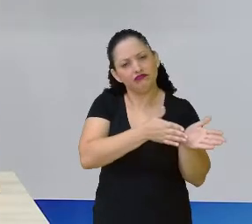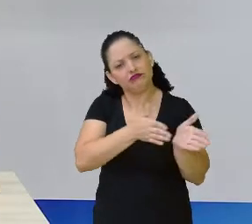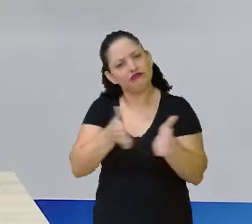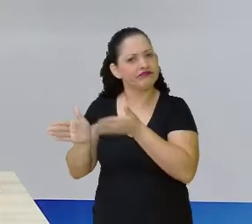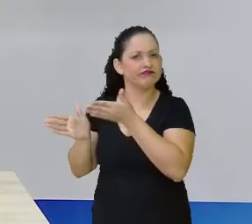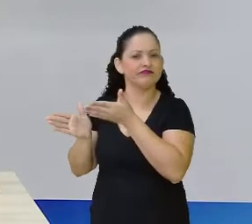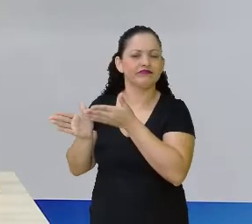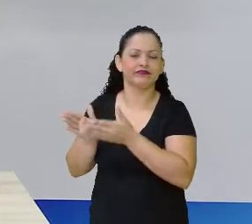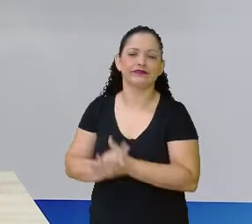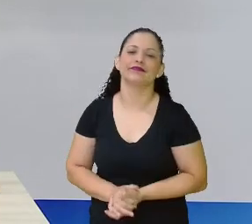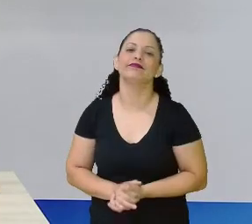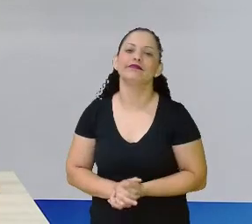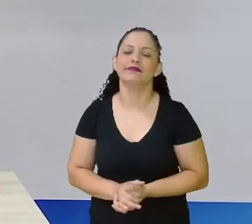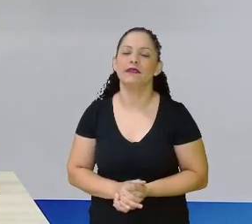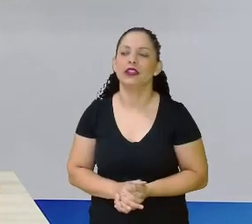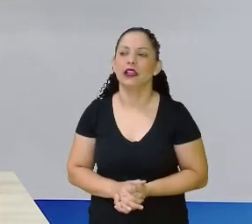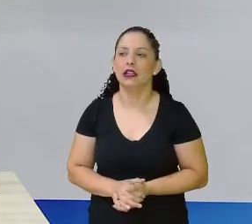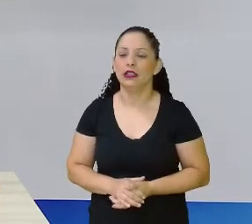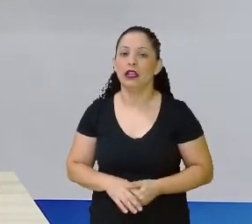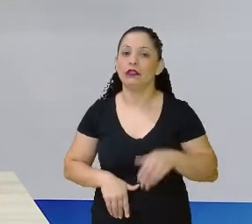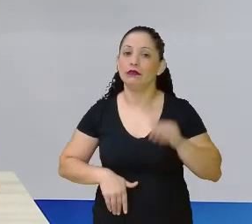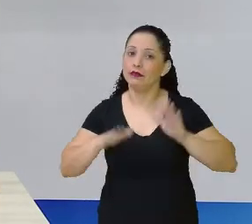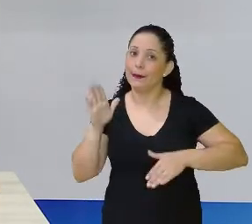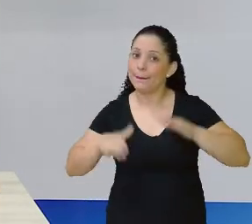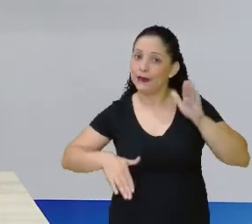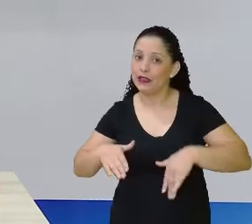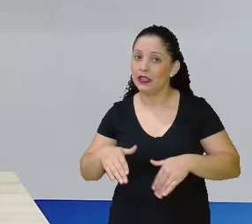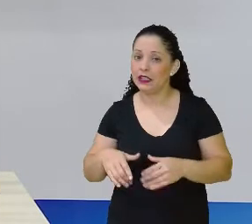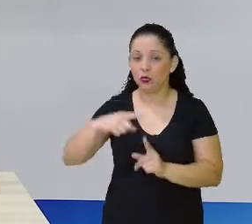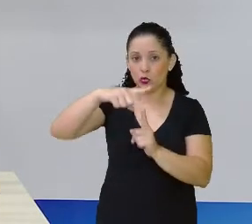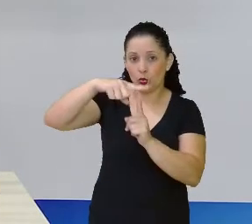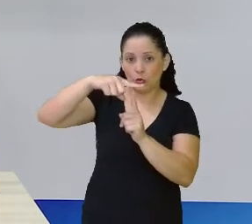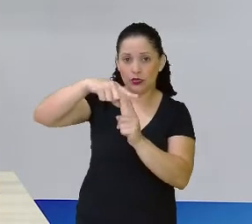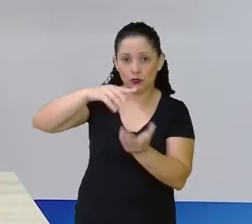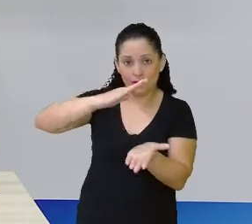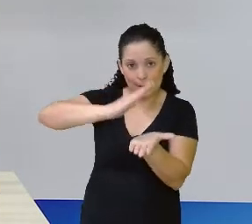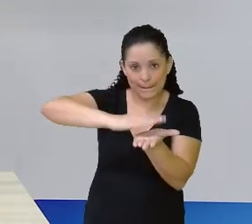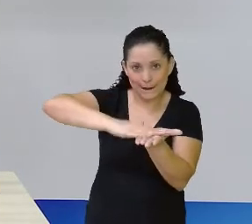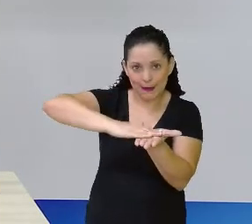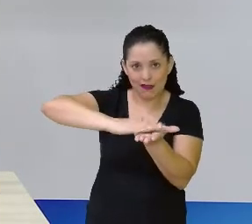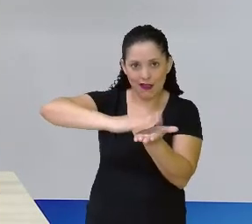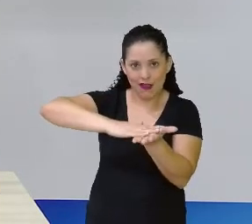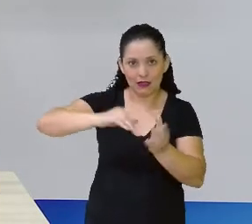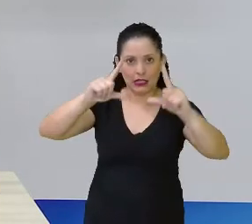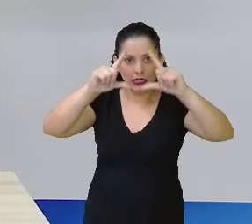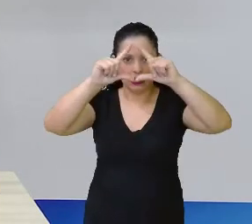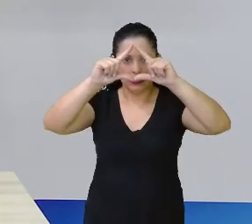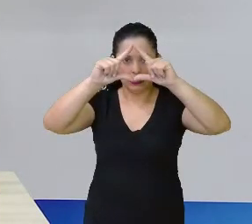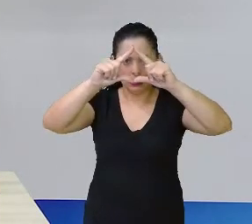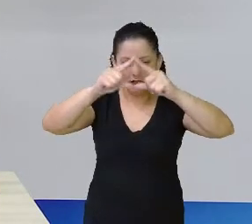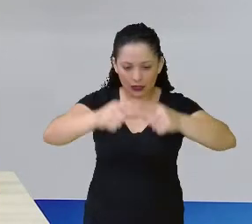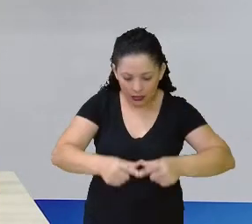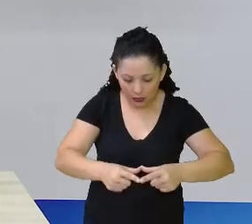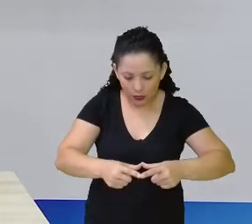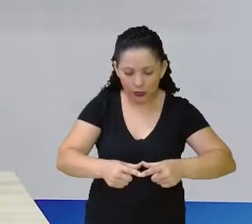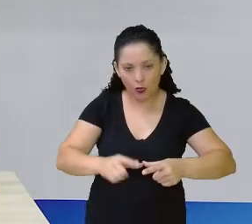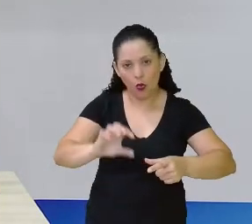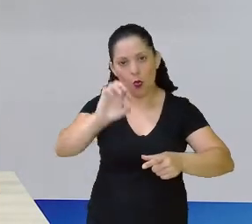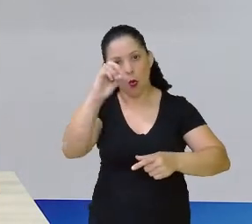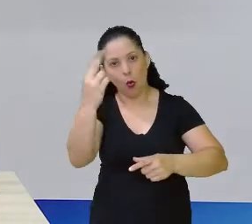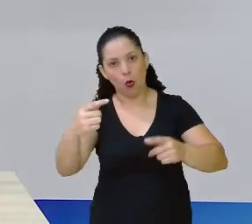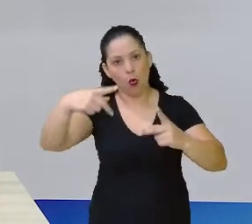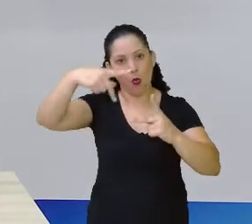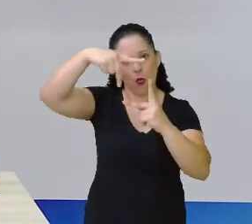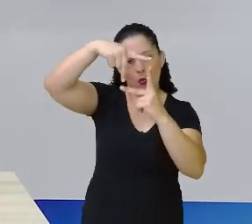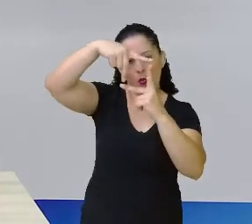diante. Dependendo da base que eu tenho na minha pirâmide, eu classifico ela de forma diferente.